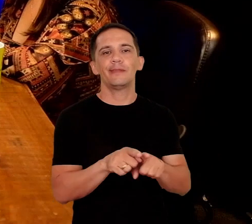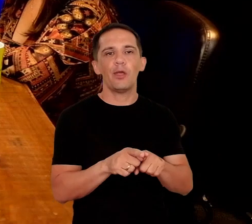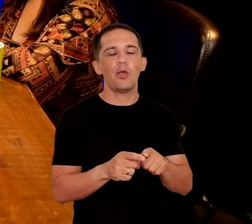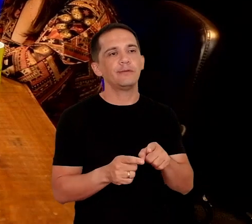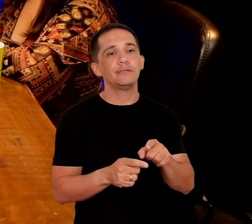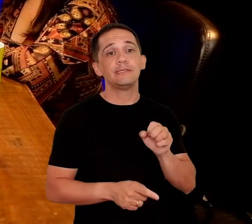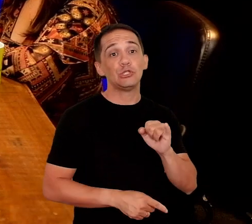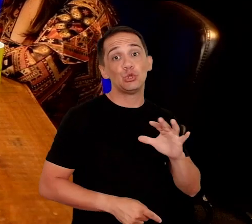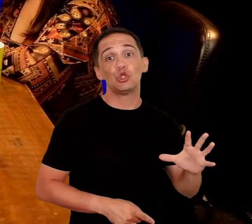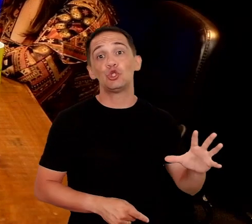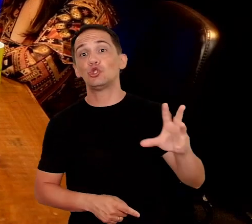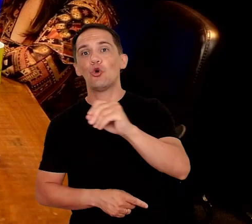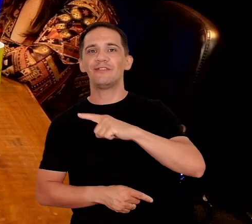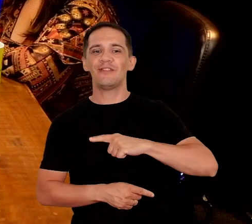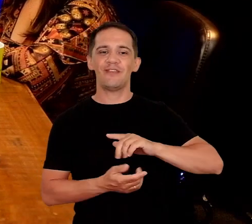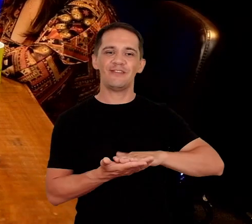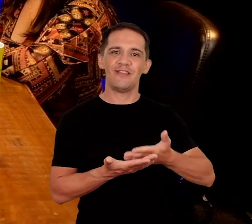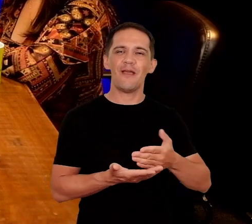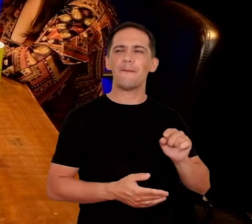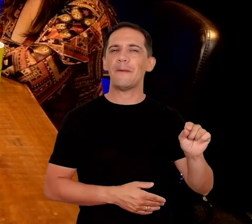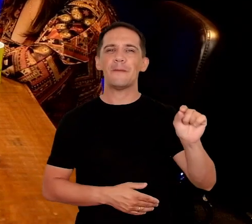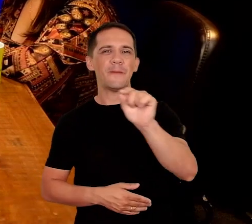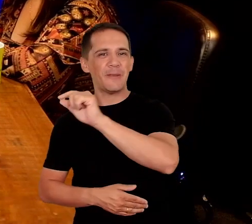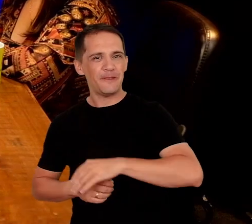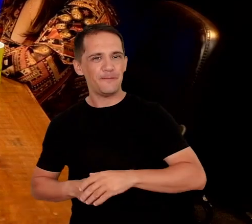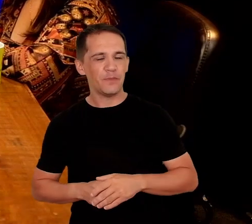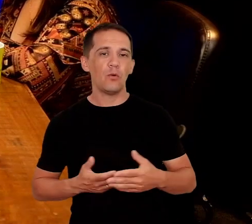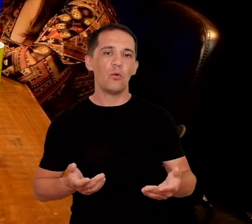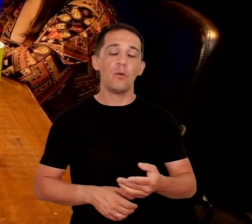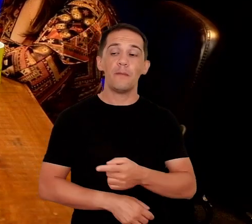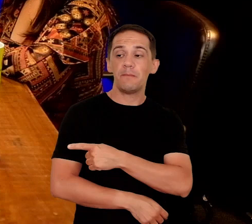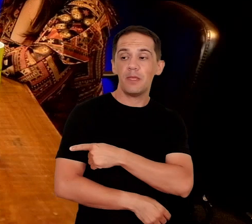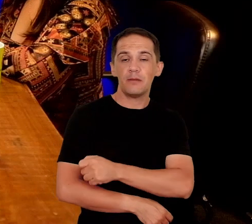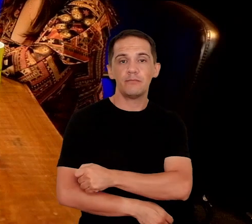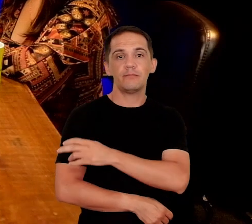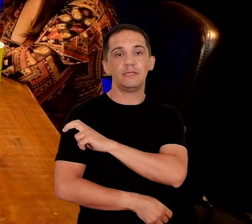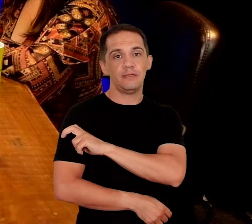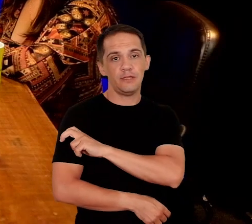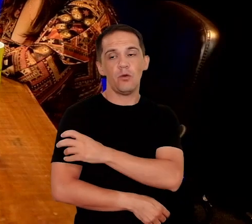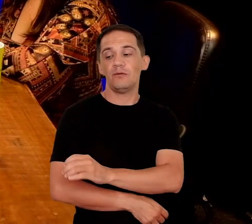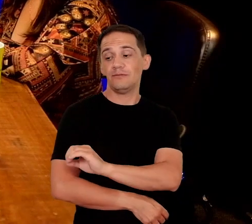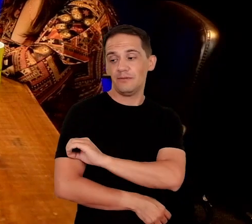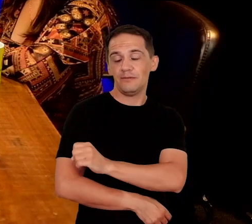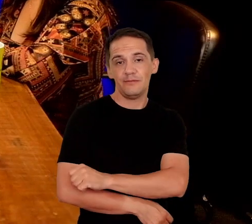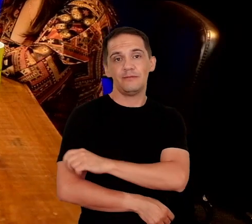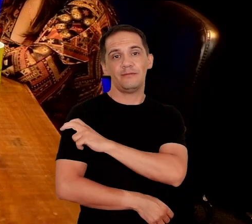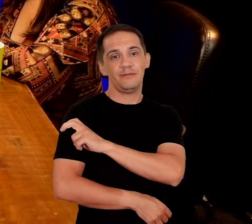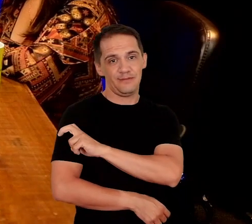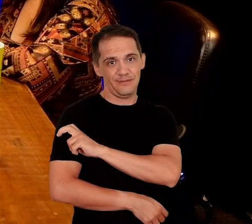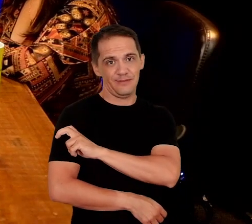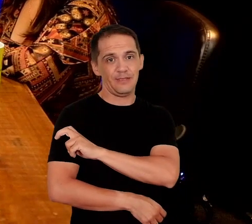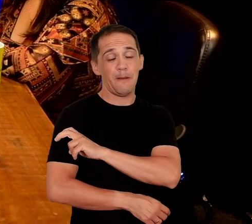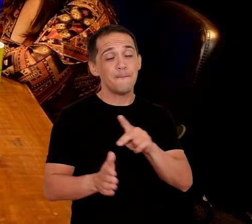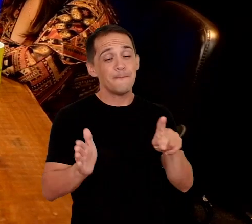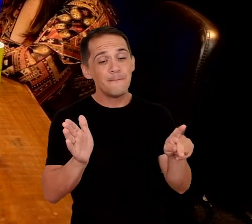Intérprete, ou nas séries iniciais, assim, ó. De primeira a quinta série. Ou do pré à quinta série. Que fosse na língua materna.